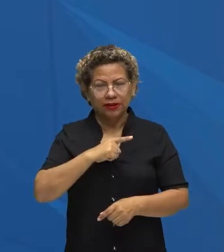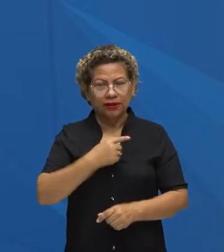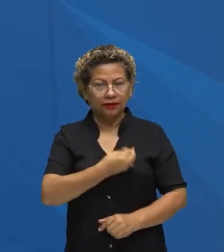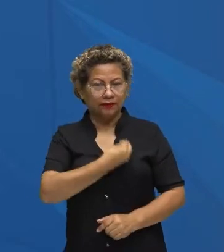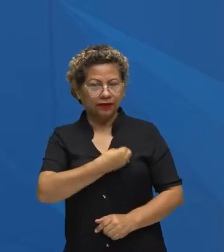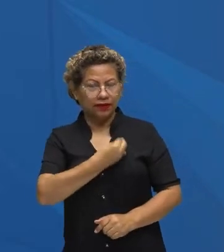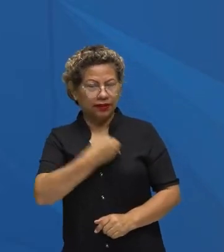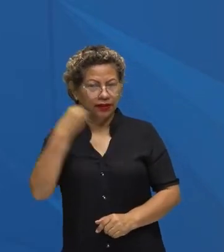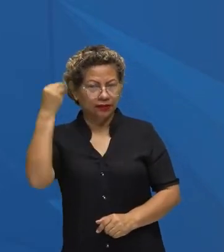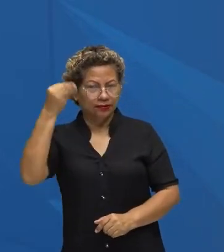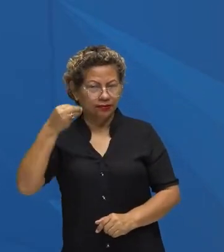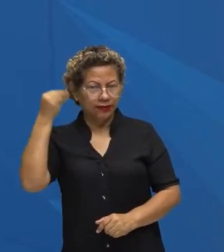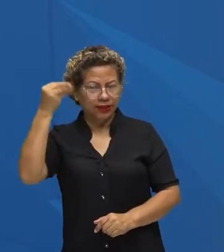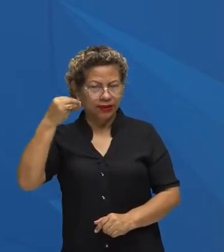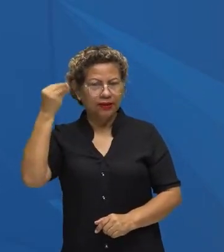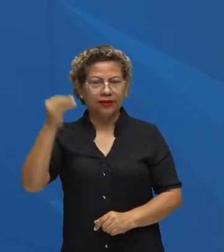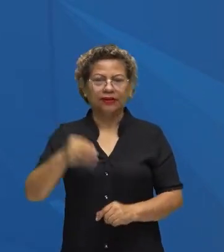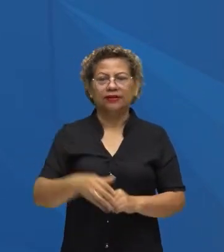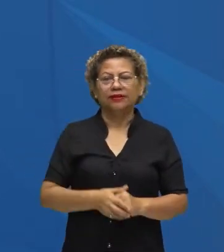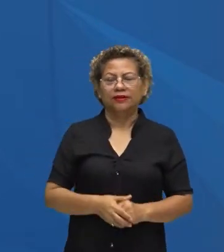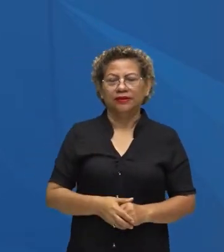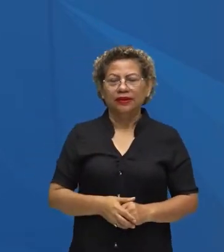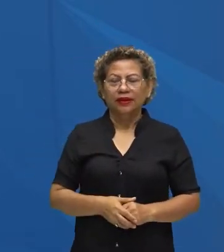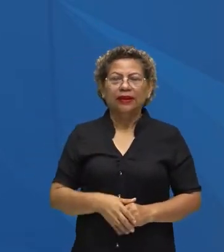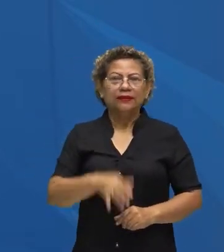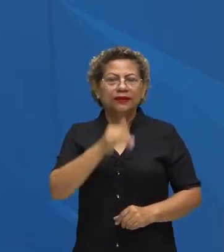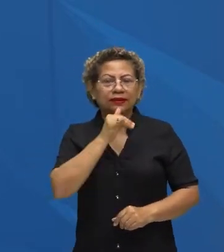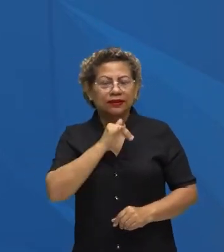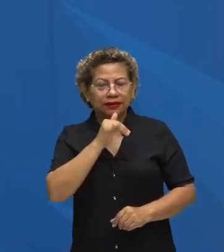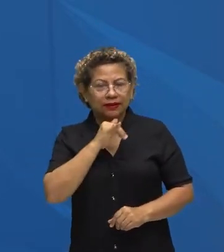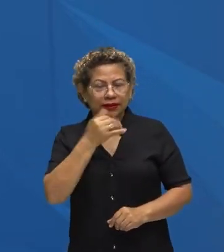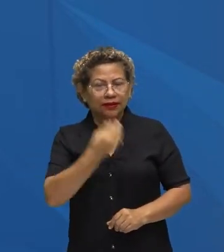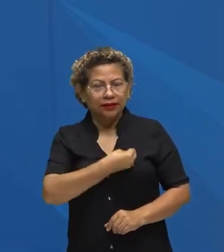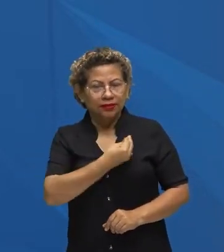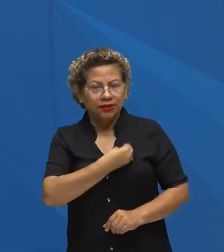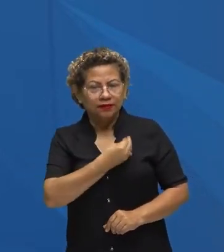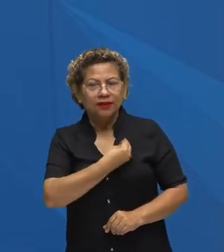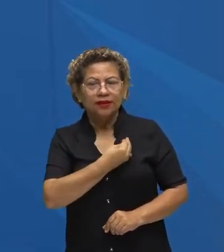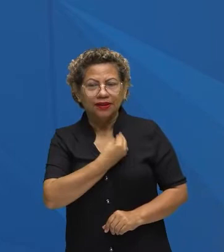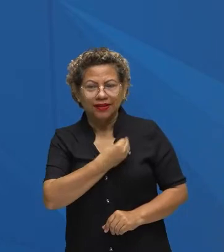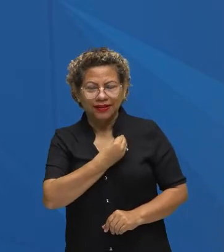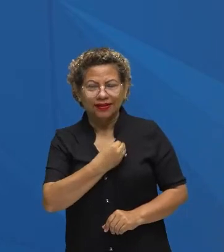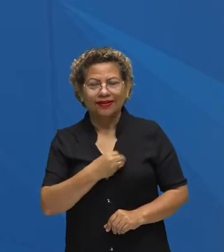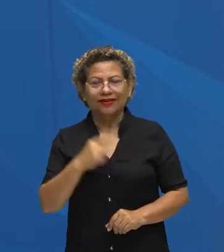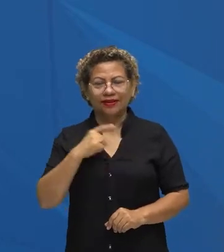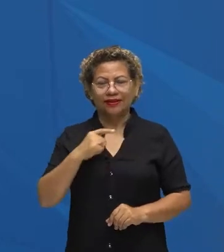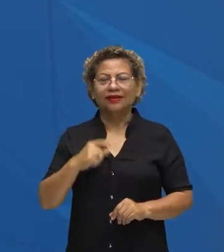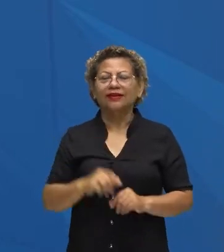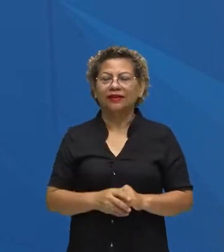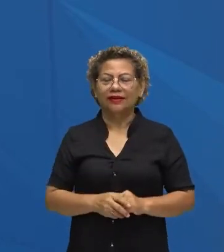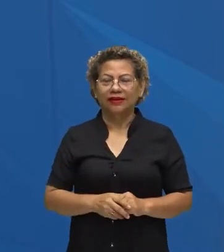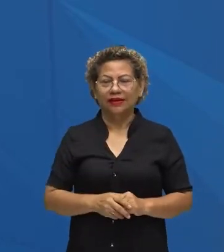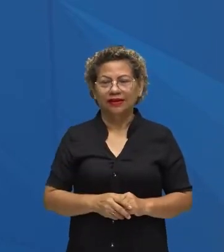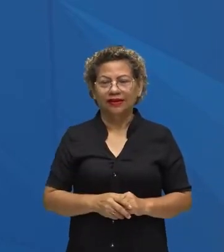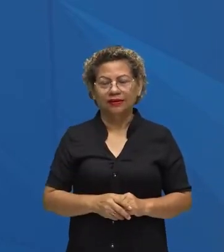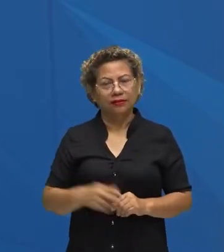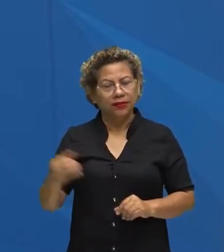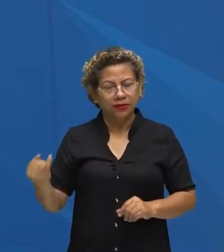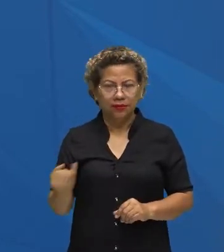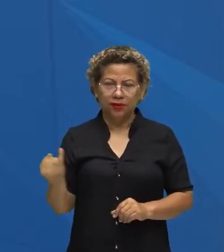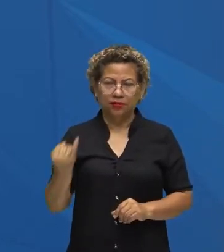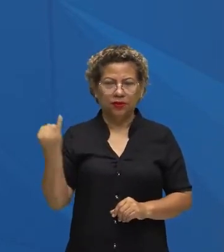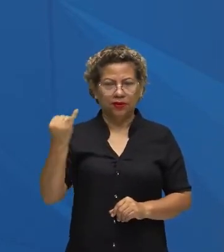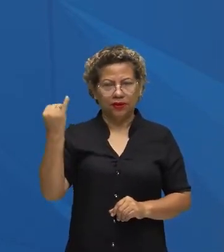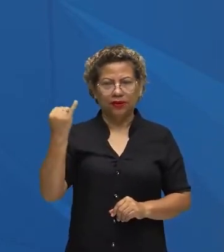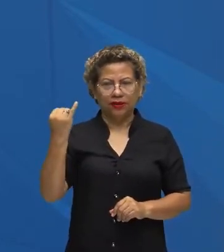vivências, as experiências, né, os exemplos que trazem ali do ponto de vista das relações. Então, é importante, às